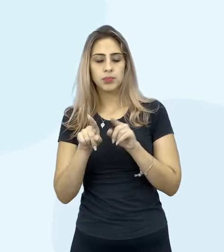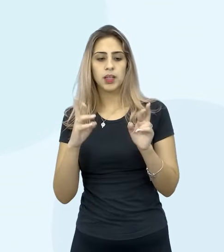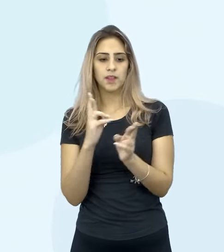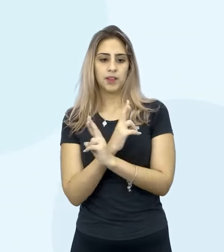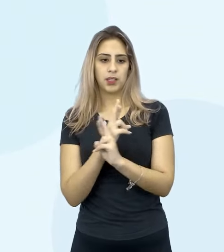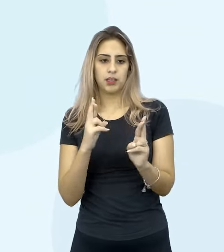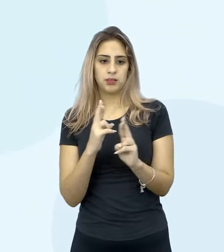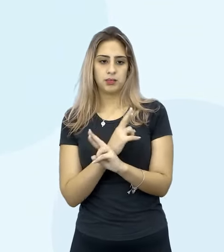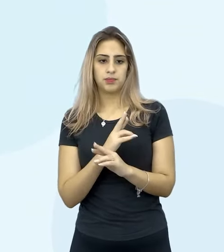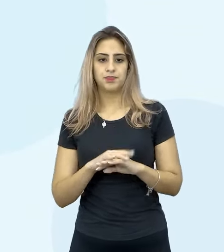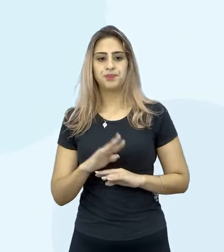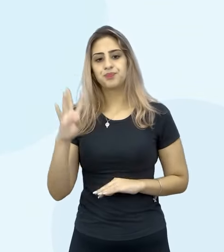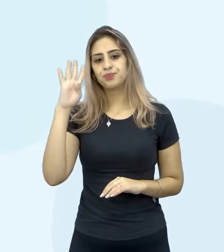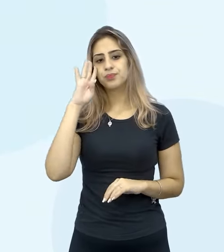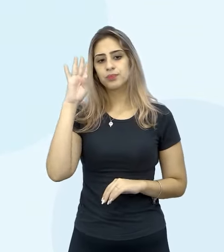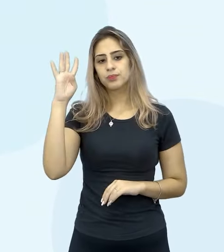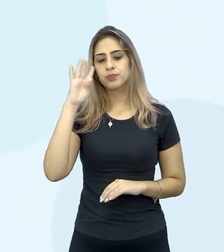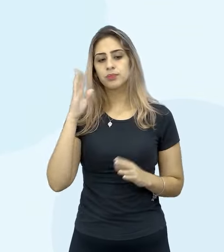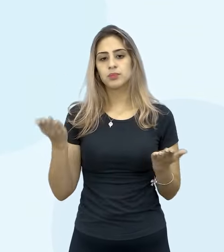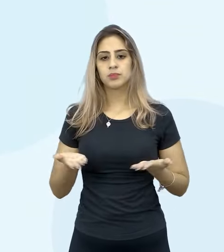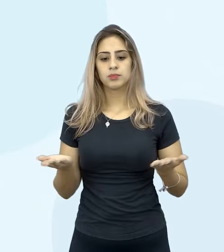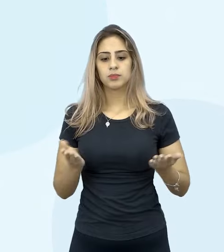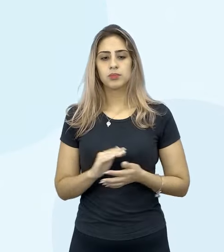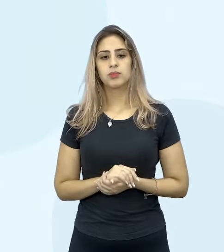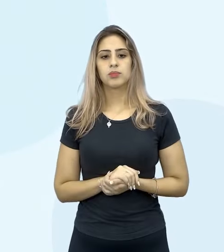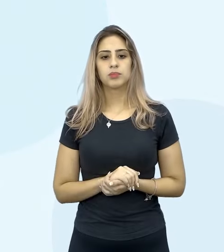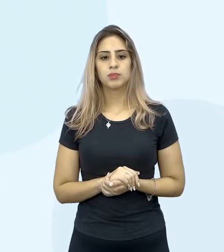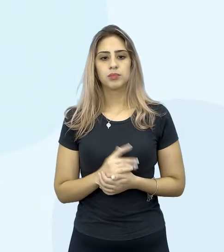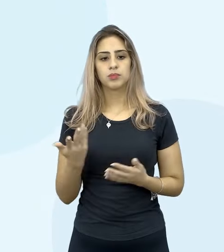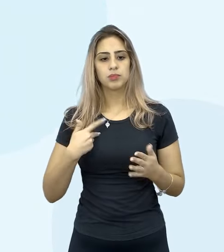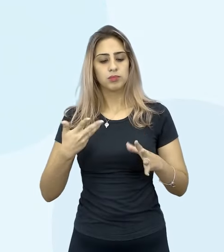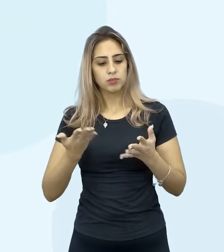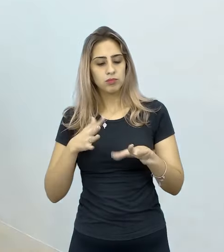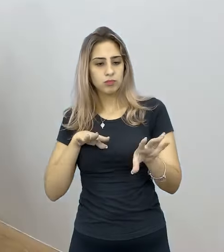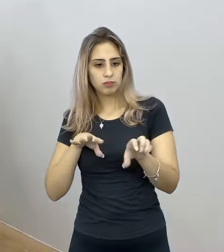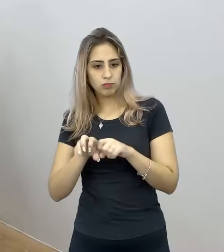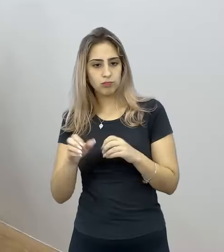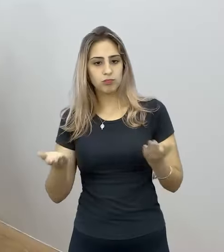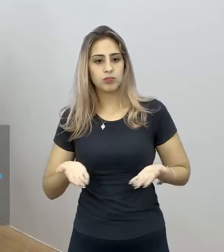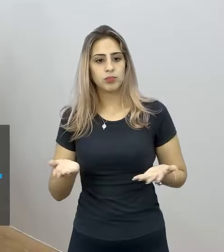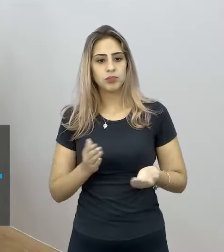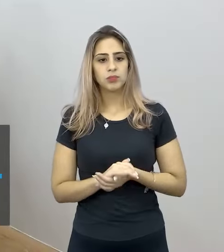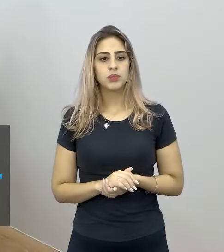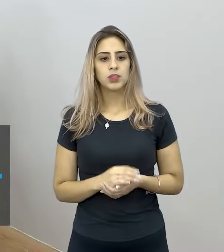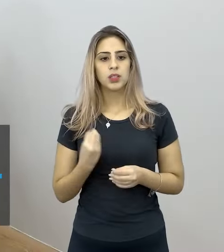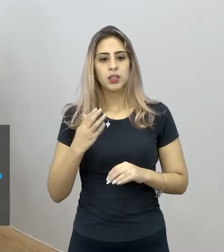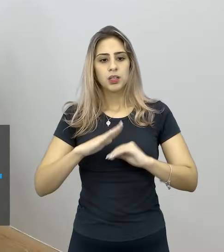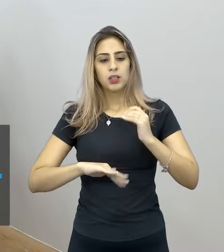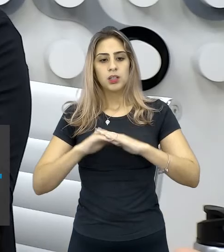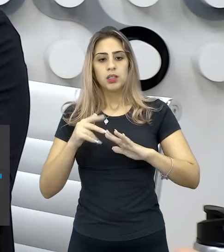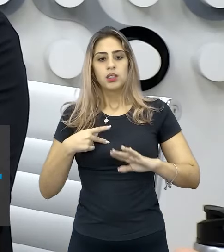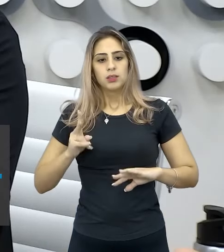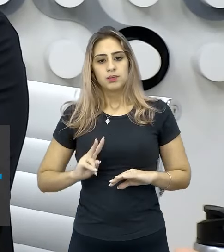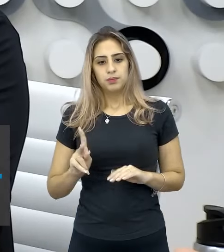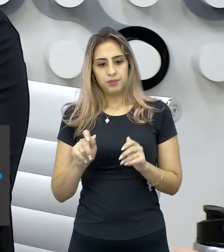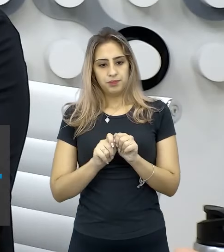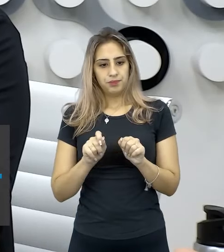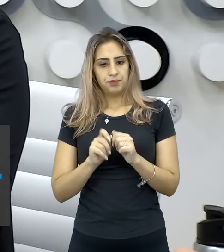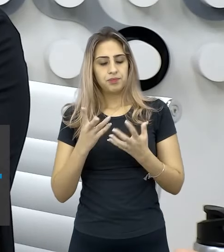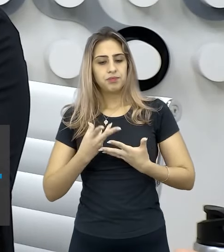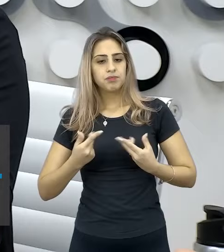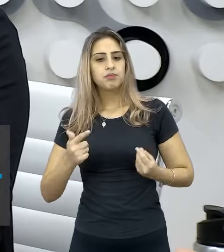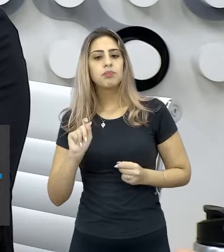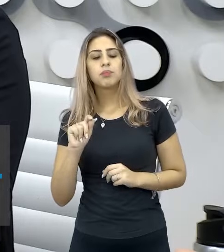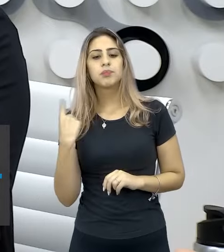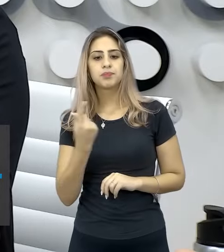referências. Obrigada, Vivi. Então vamos dar início à nossa formação de hoje, né? Como de praxe, a gente sempre faz uma sensibilização para a gente